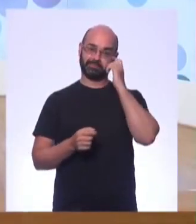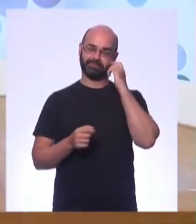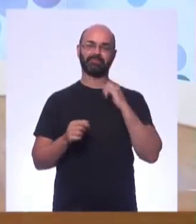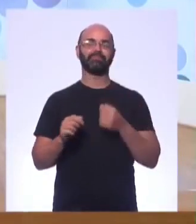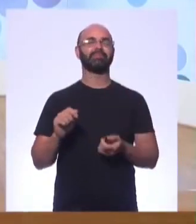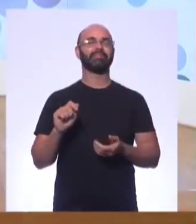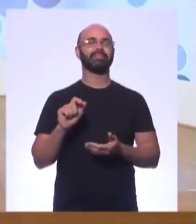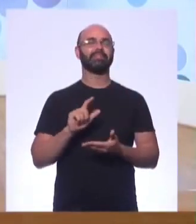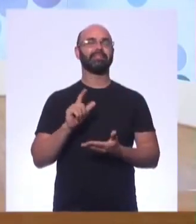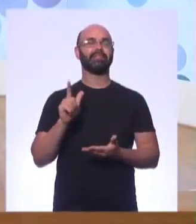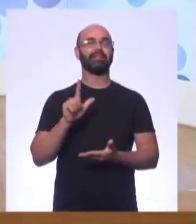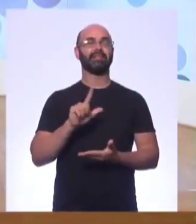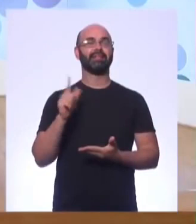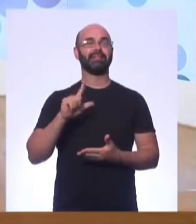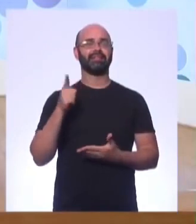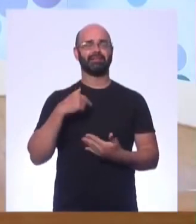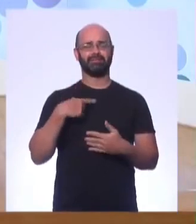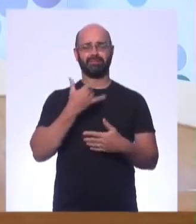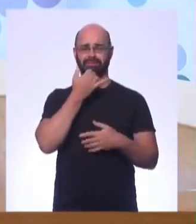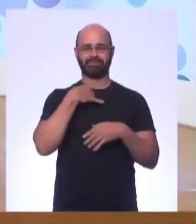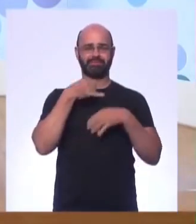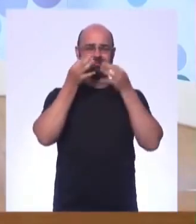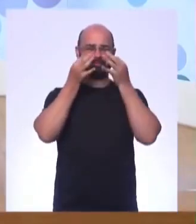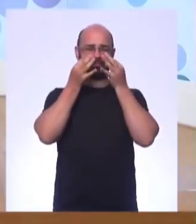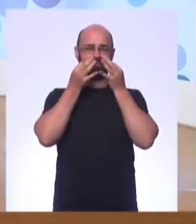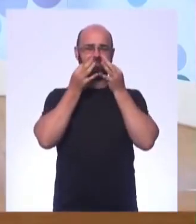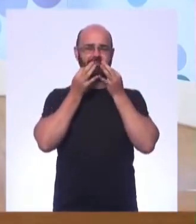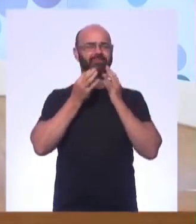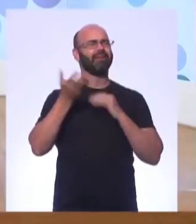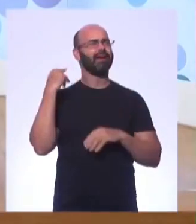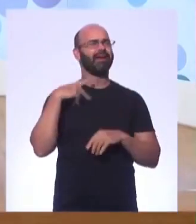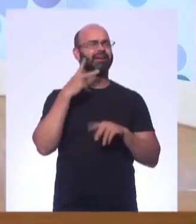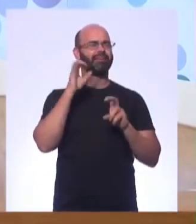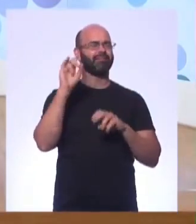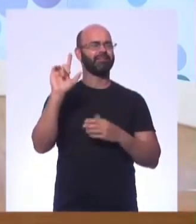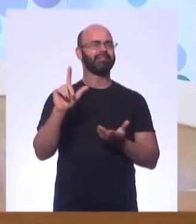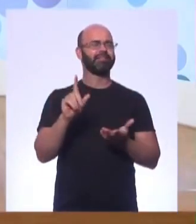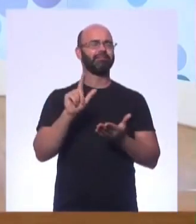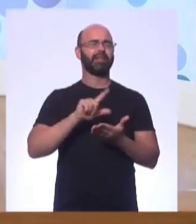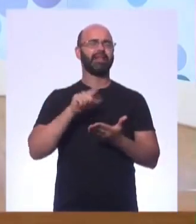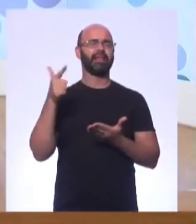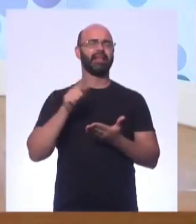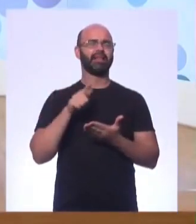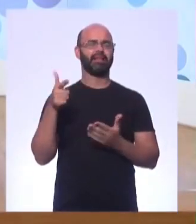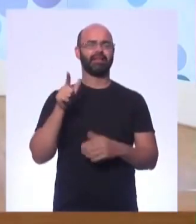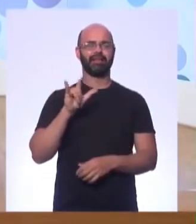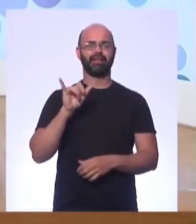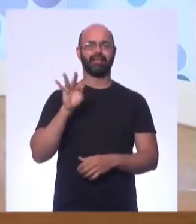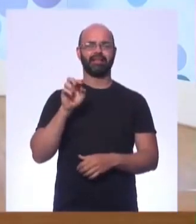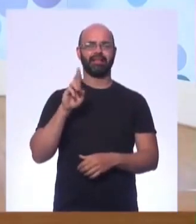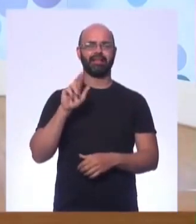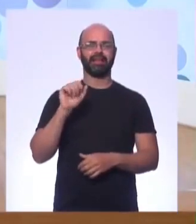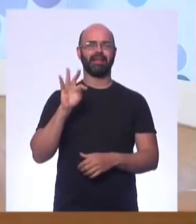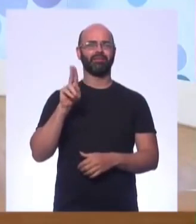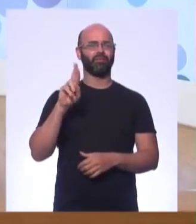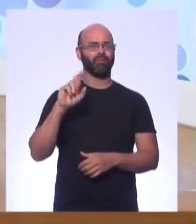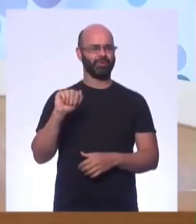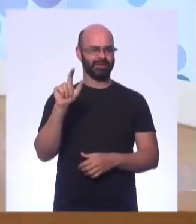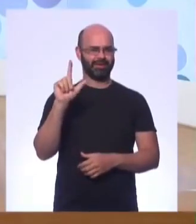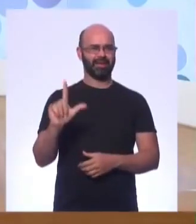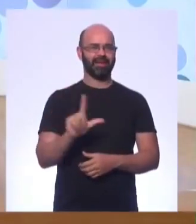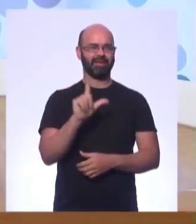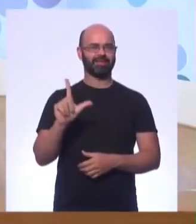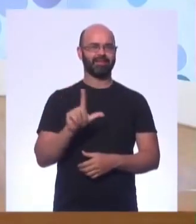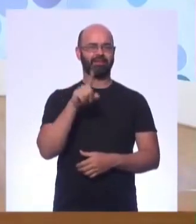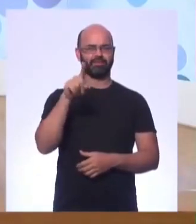fico até emocionado. E você fez um poema falando de literatura, Giba? Você fez um poema para essa aula? Porque você é um cara literário,